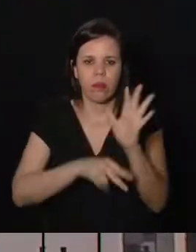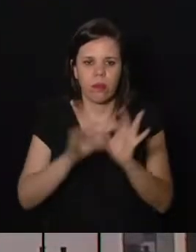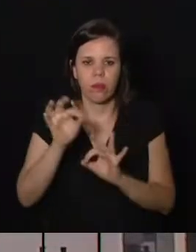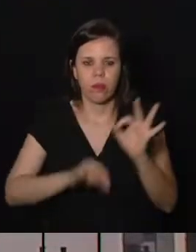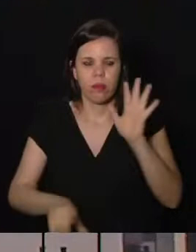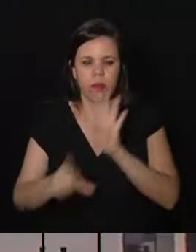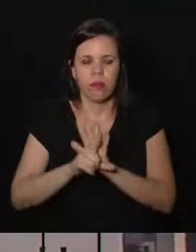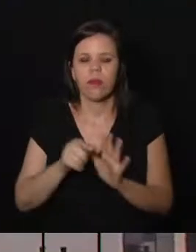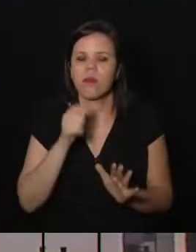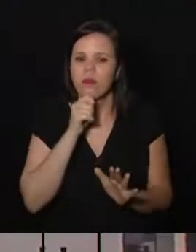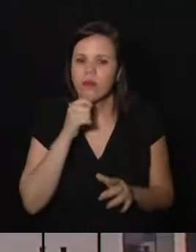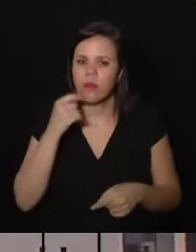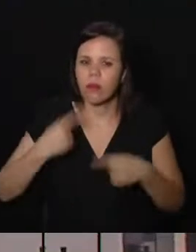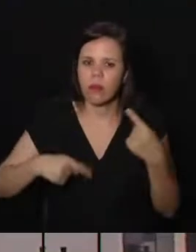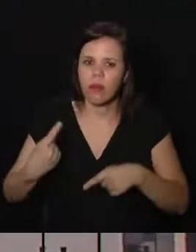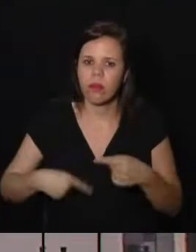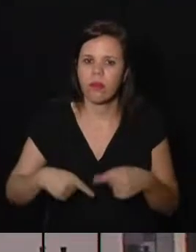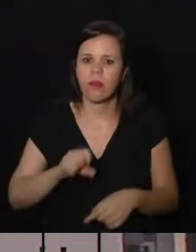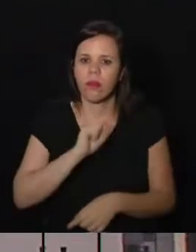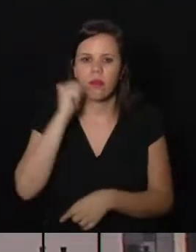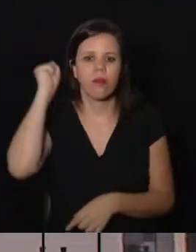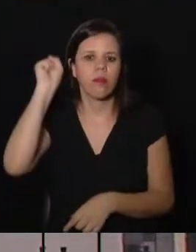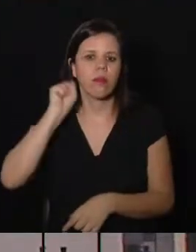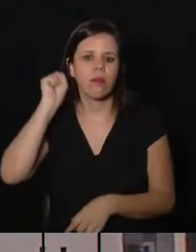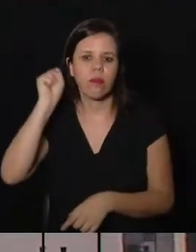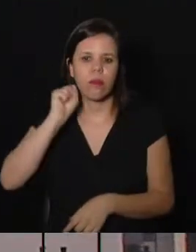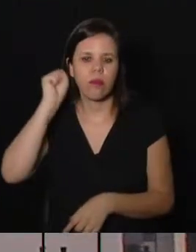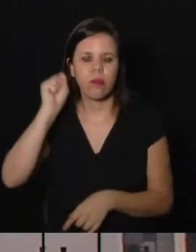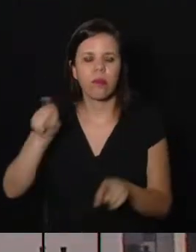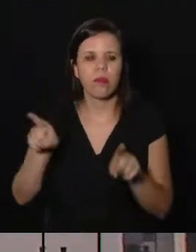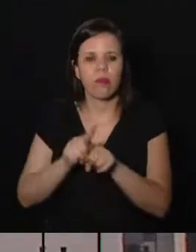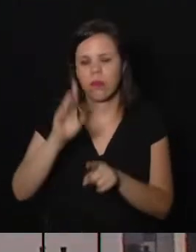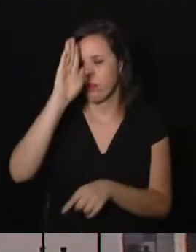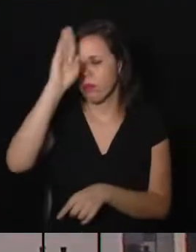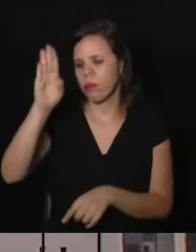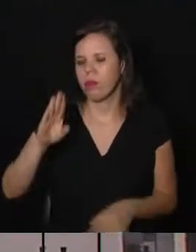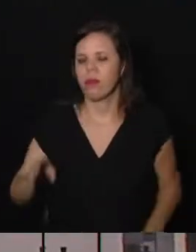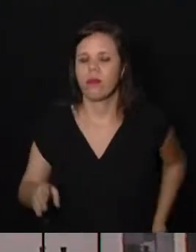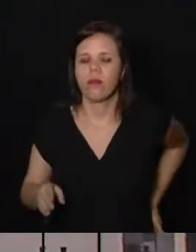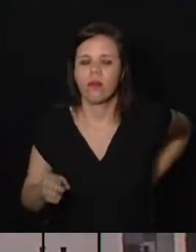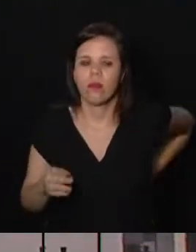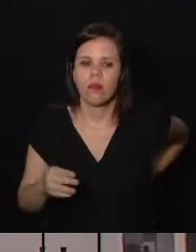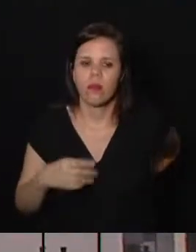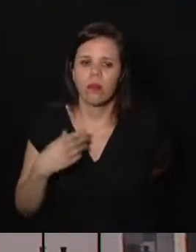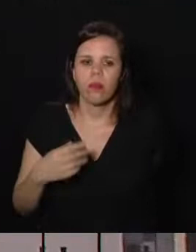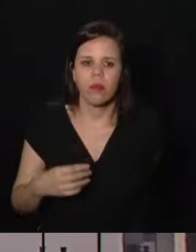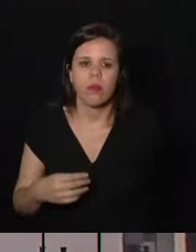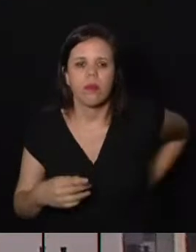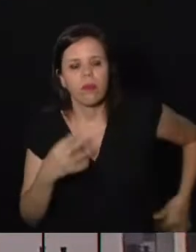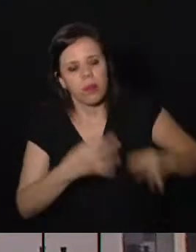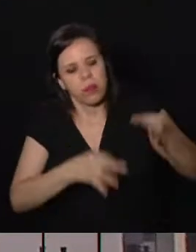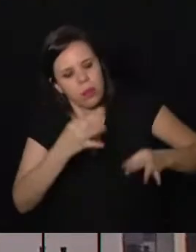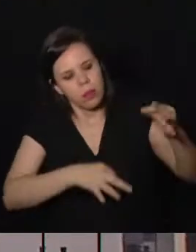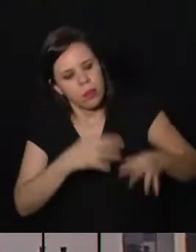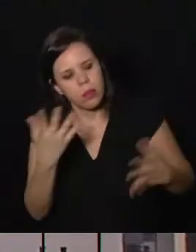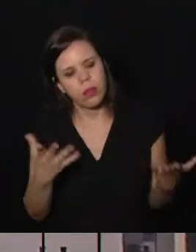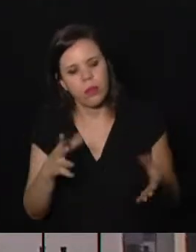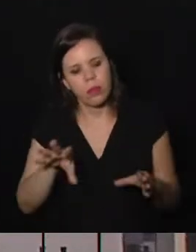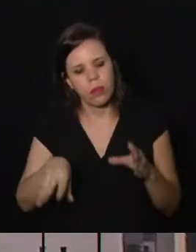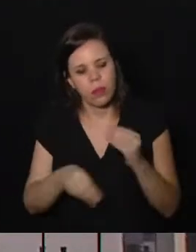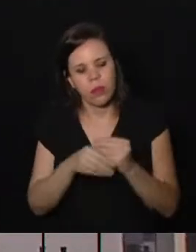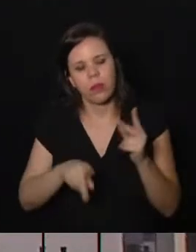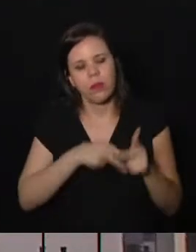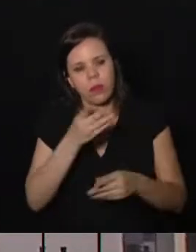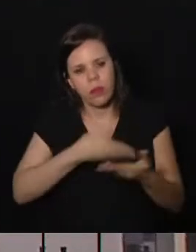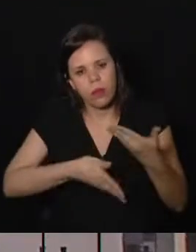está em discussão no Senado Federal, que impõe prioridade na tramitação de processos jurídicos que envolvam